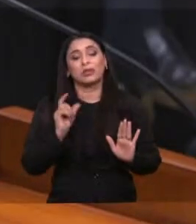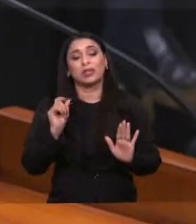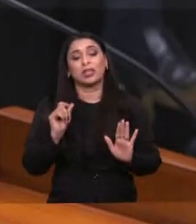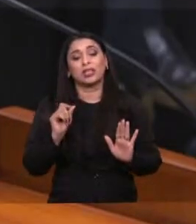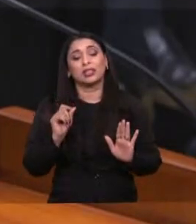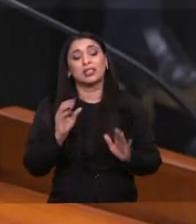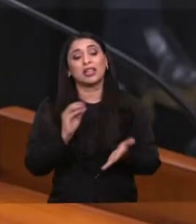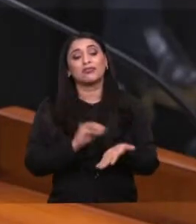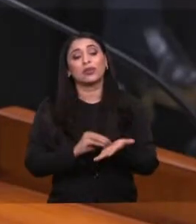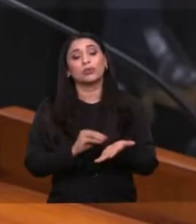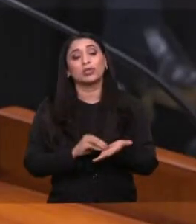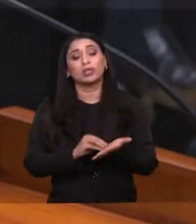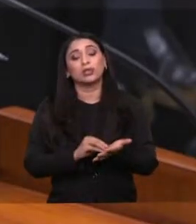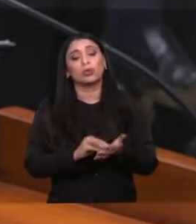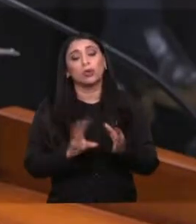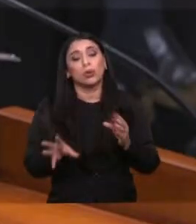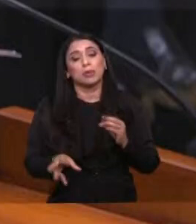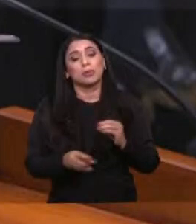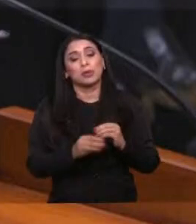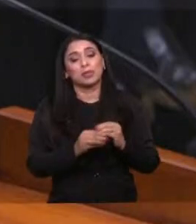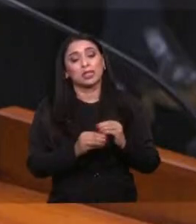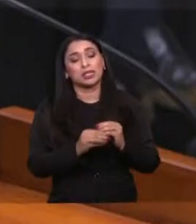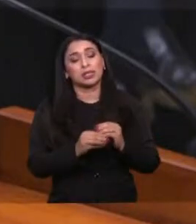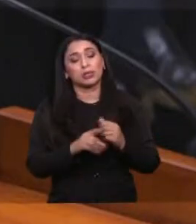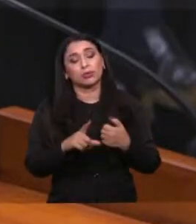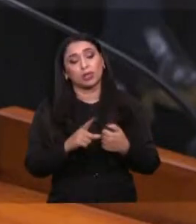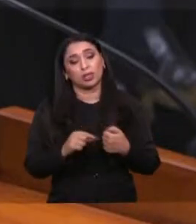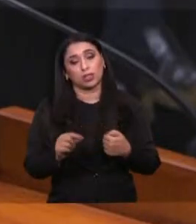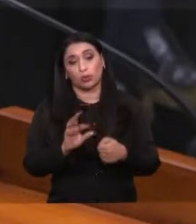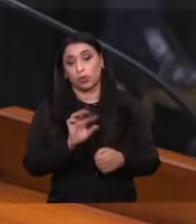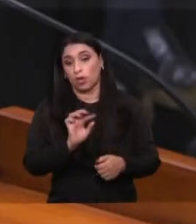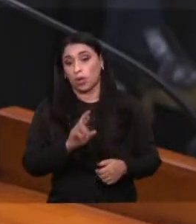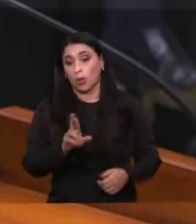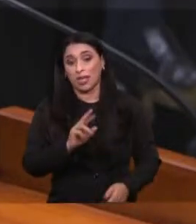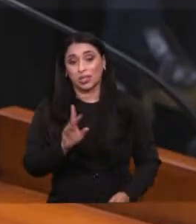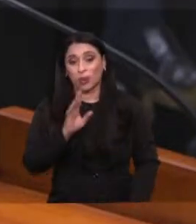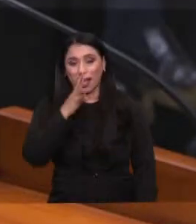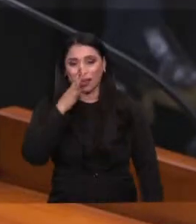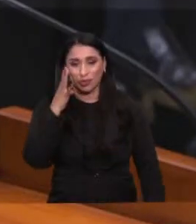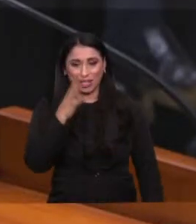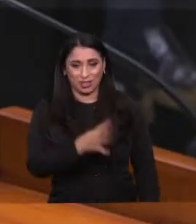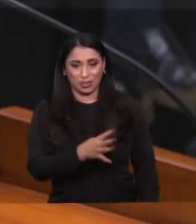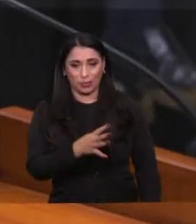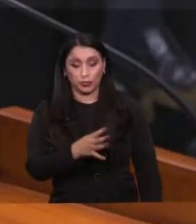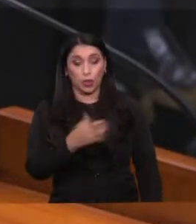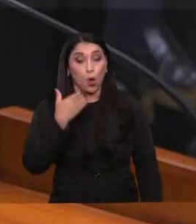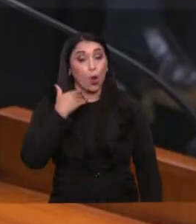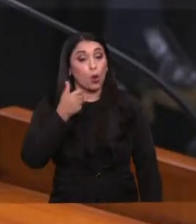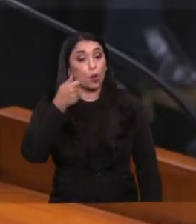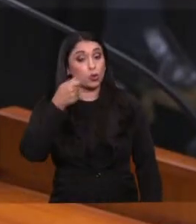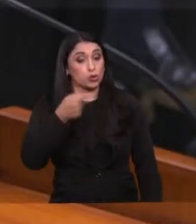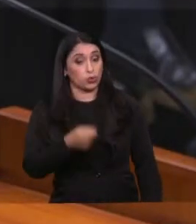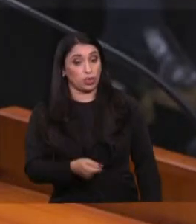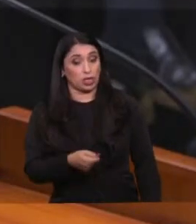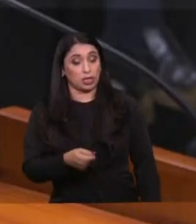implementação do dispositivo. Não é só da acusação. O juiz, para ser totalmente